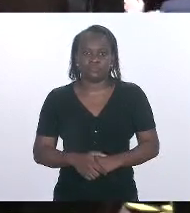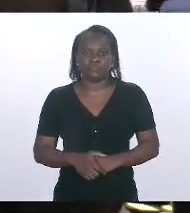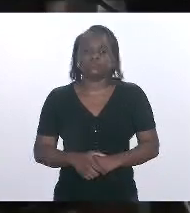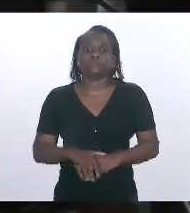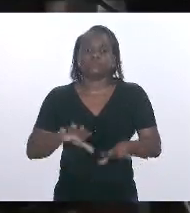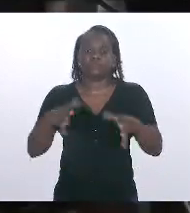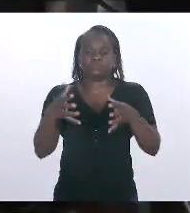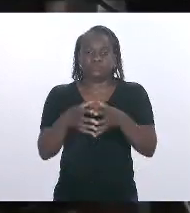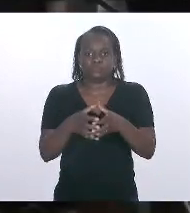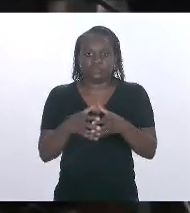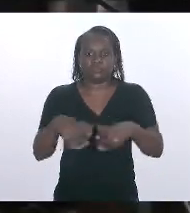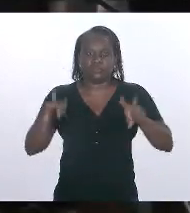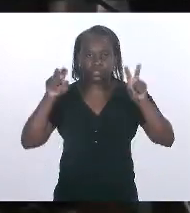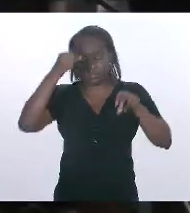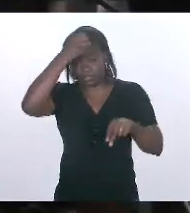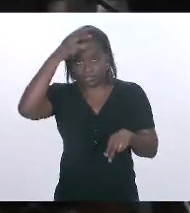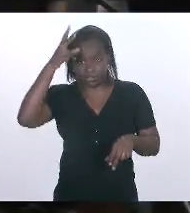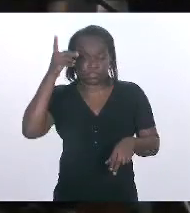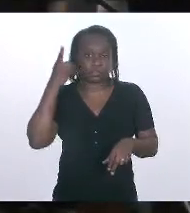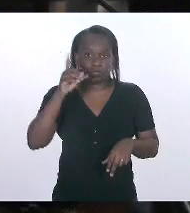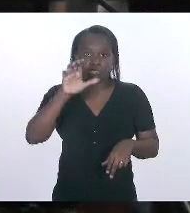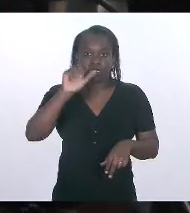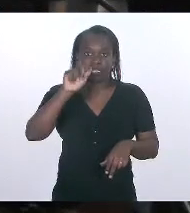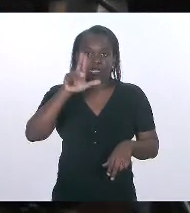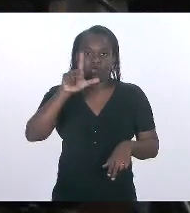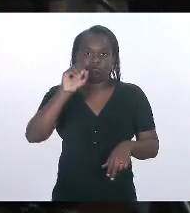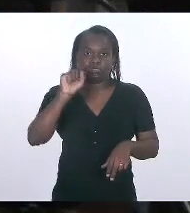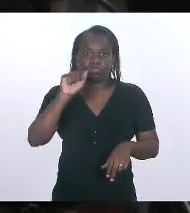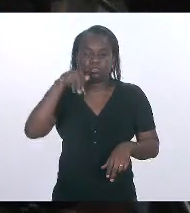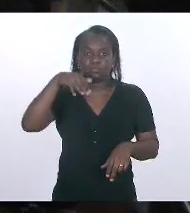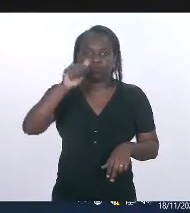Pela Comissão de Assuntos Municipais, deputado Carlos Macedo.